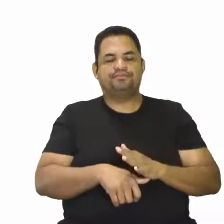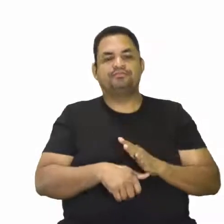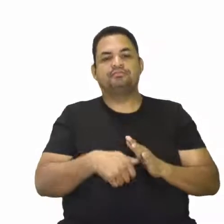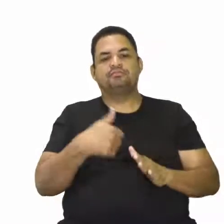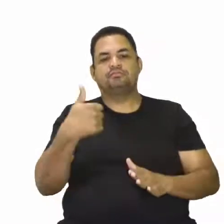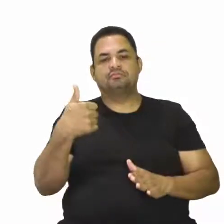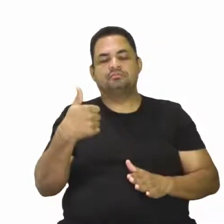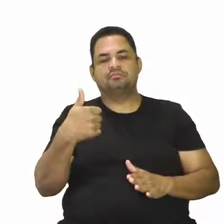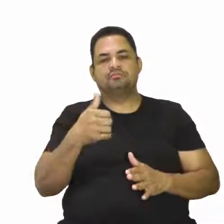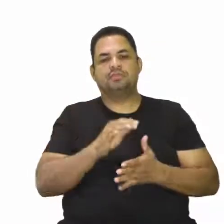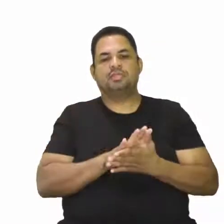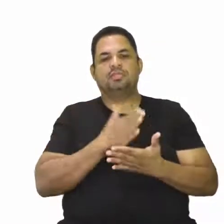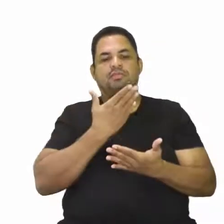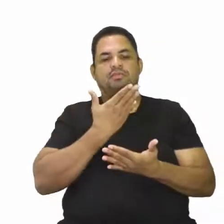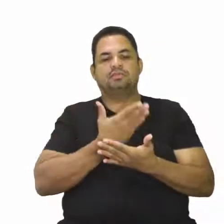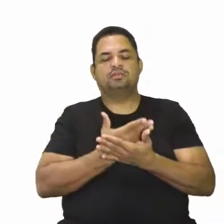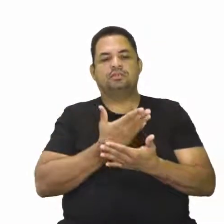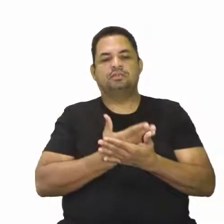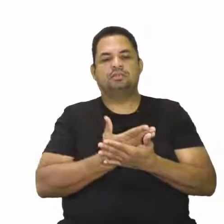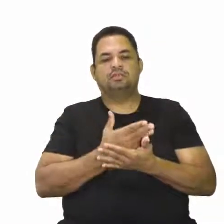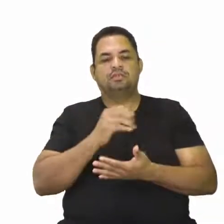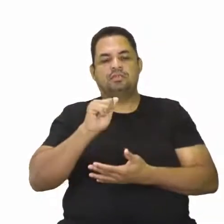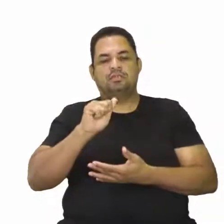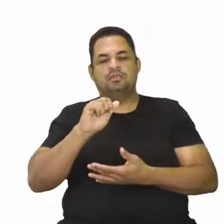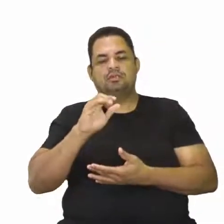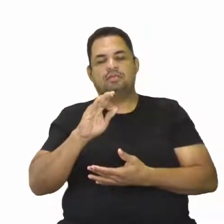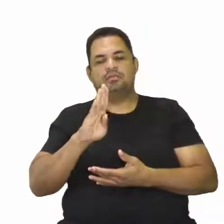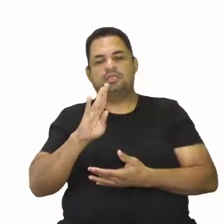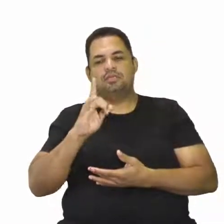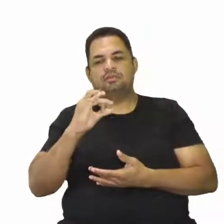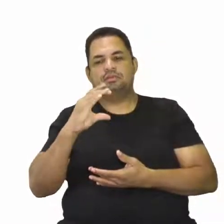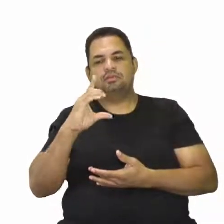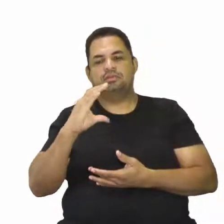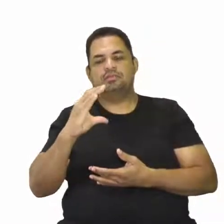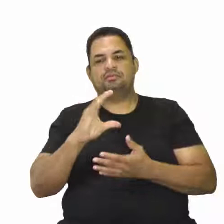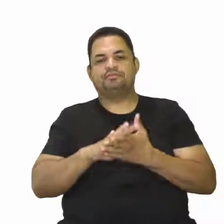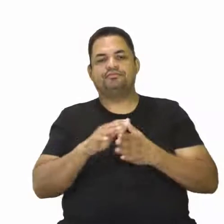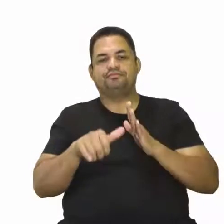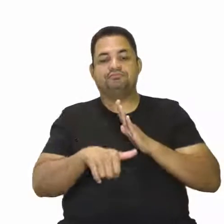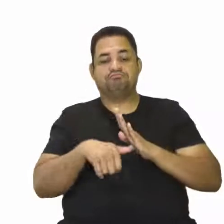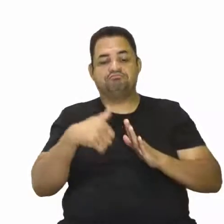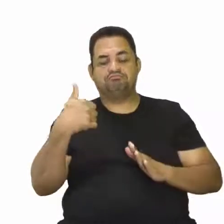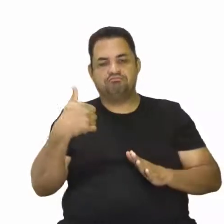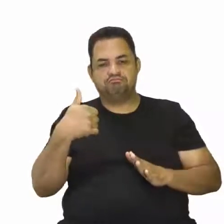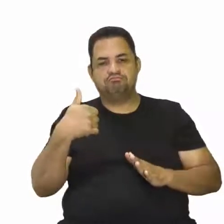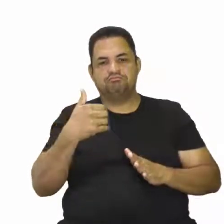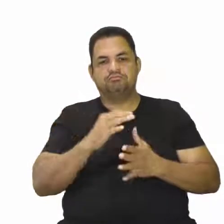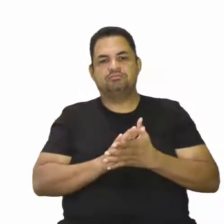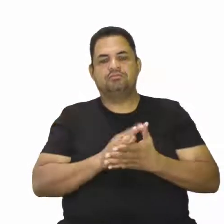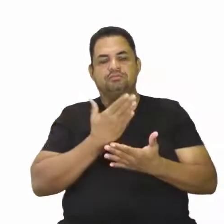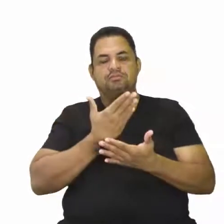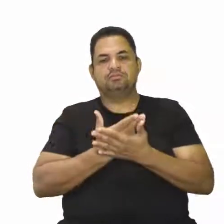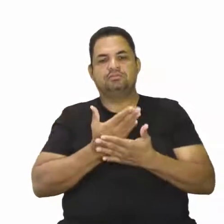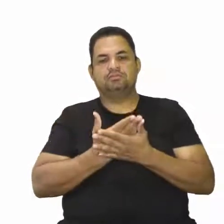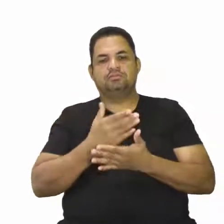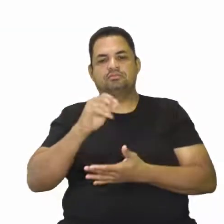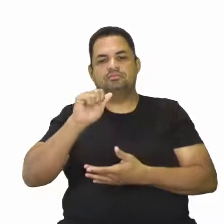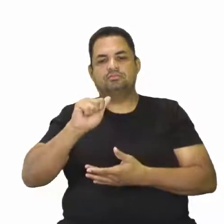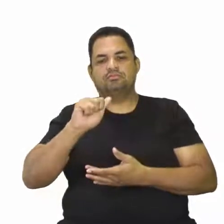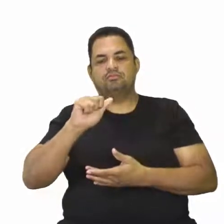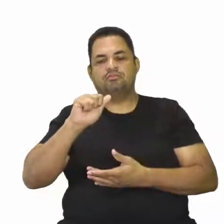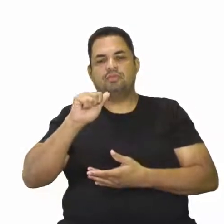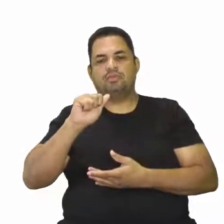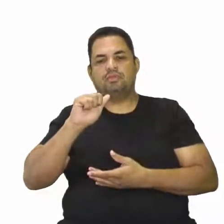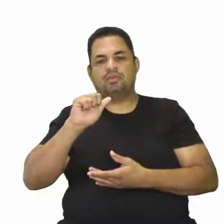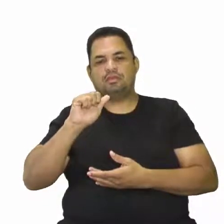Primeiramente, estudaremos o alfabeto. Primeiramente, estudaremos